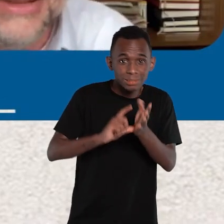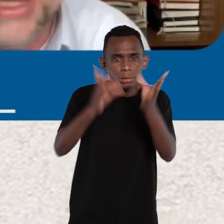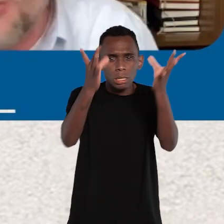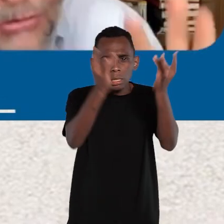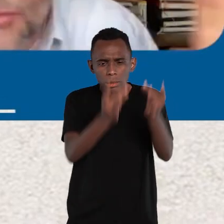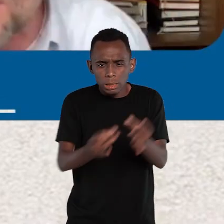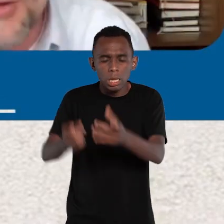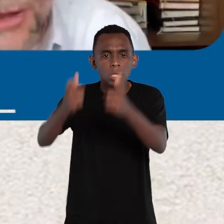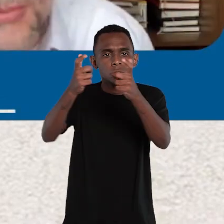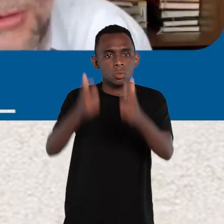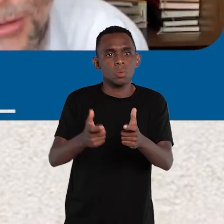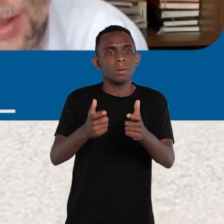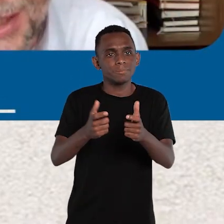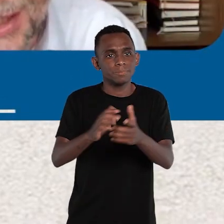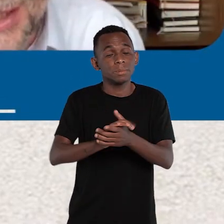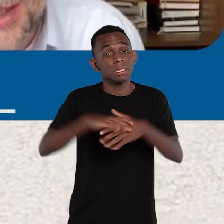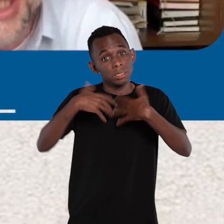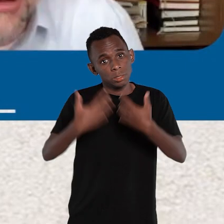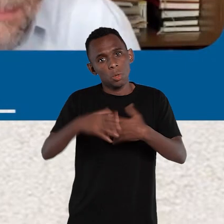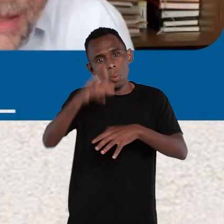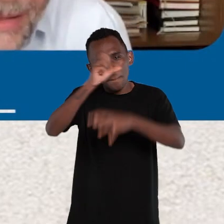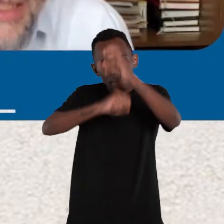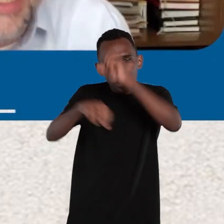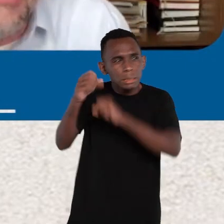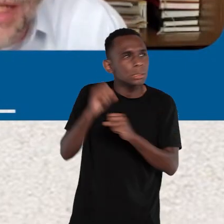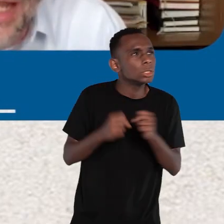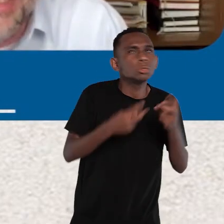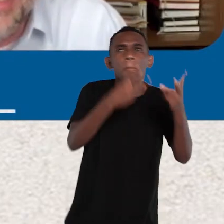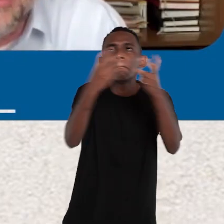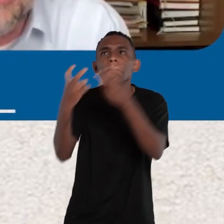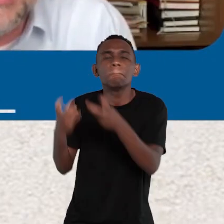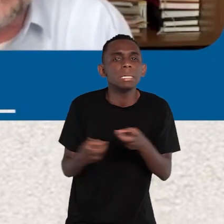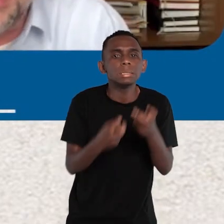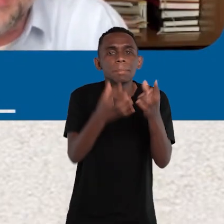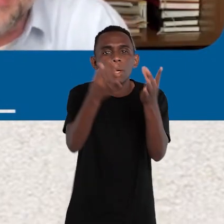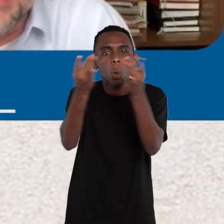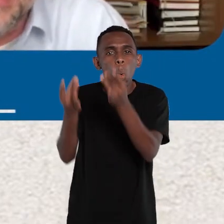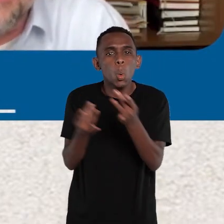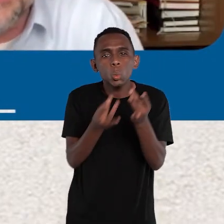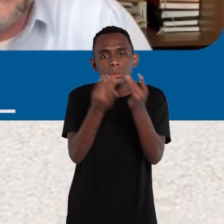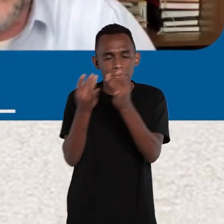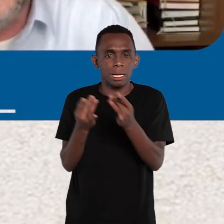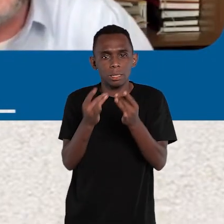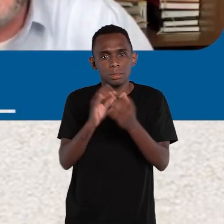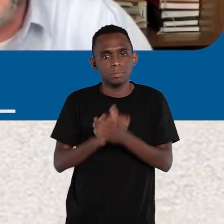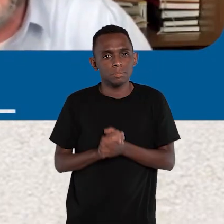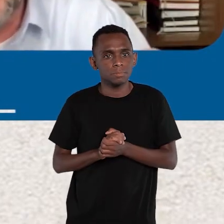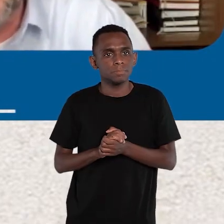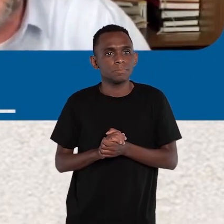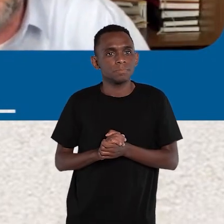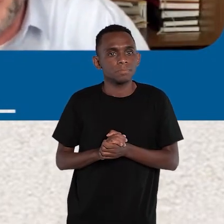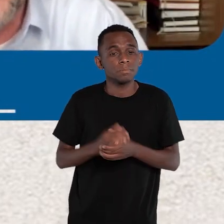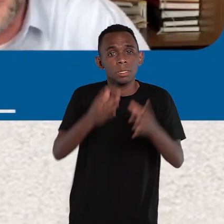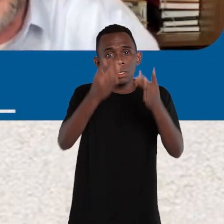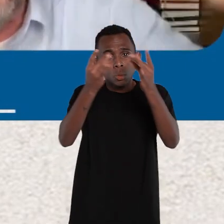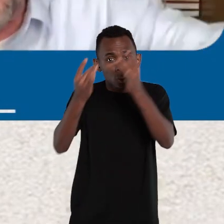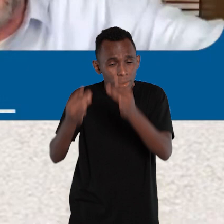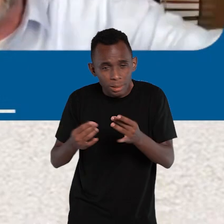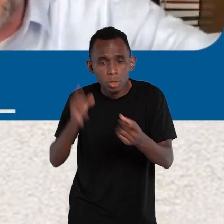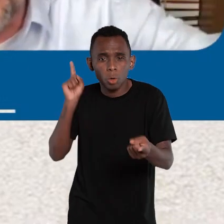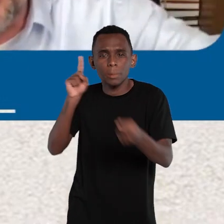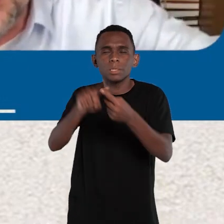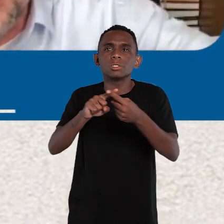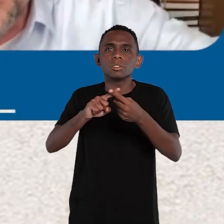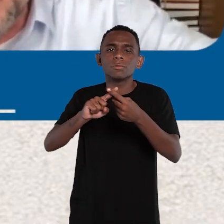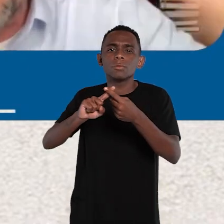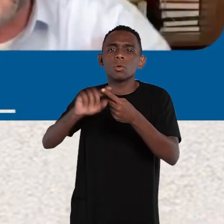etc. Era o que o meu editor queria. Então eu aprendi a olhar o detalhe. O detalhe é assim, o detalhe em prol